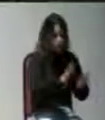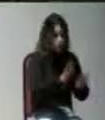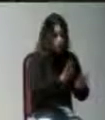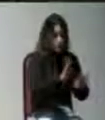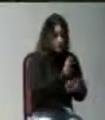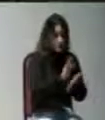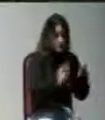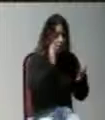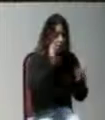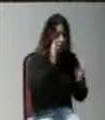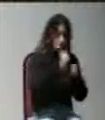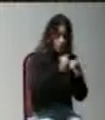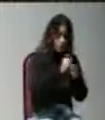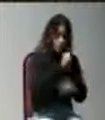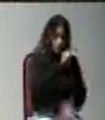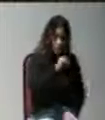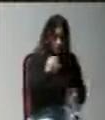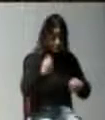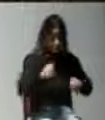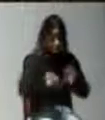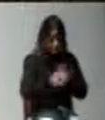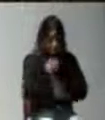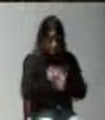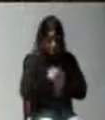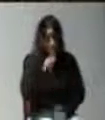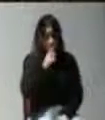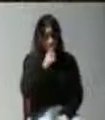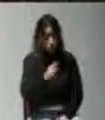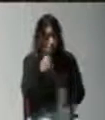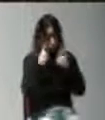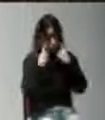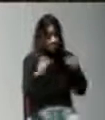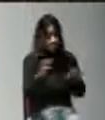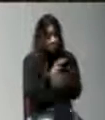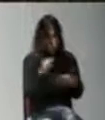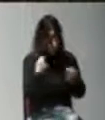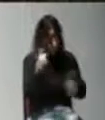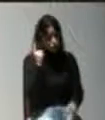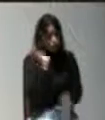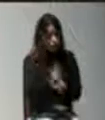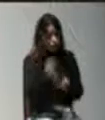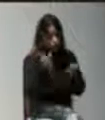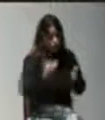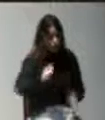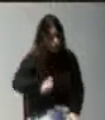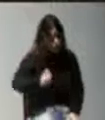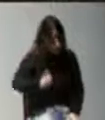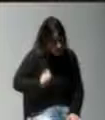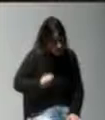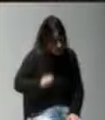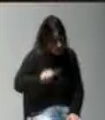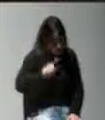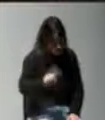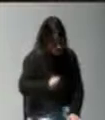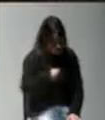se tiver de produzir resultados não violentos, deve encontrar um lugar de vida para esse